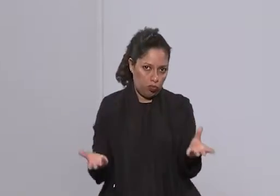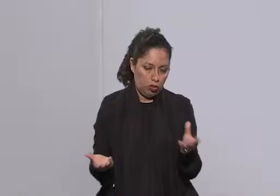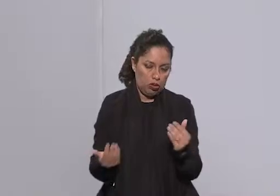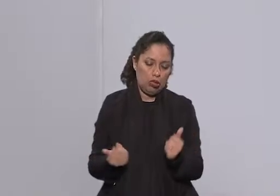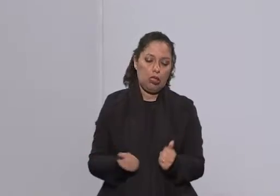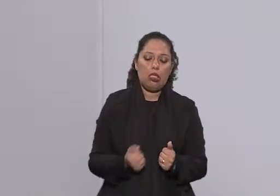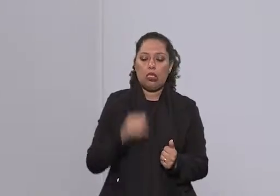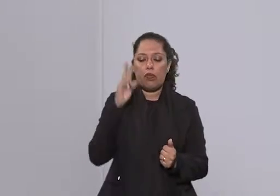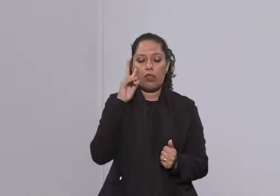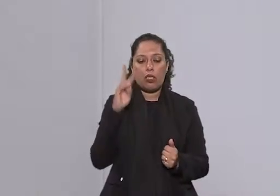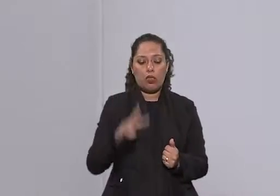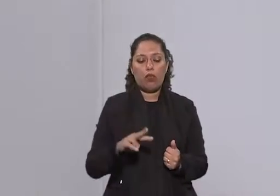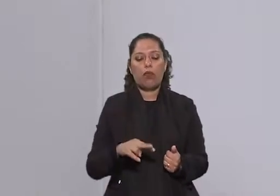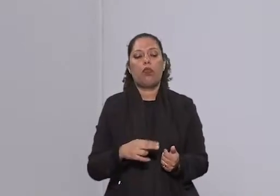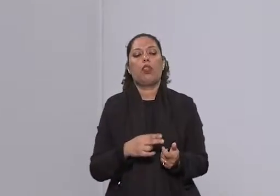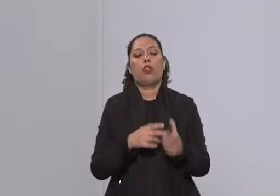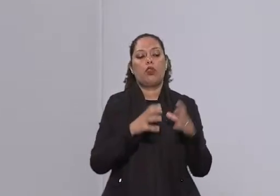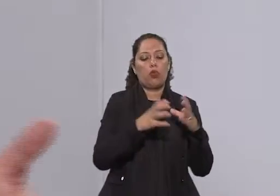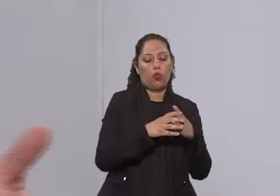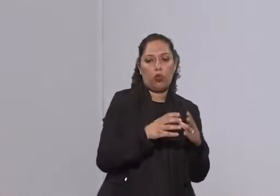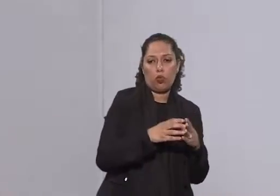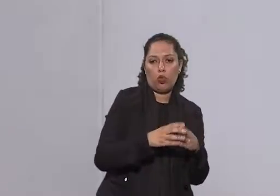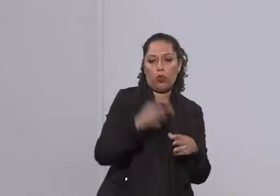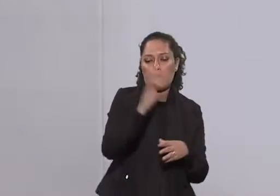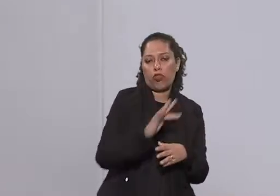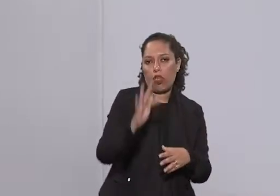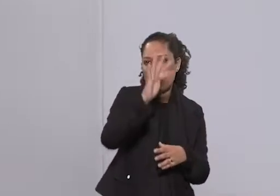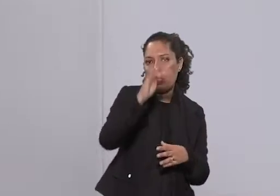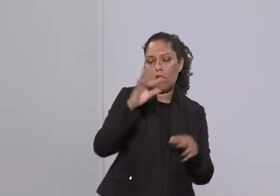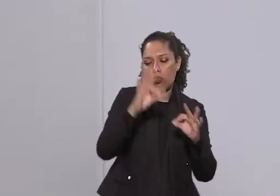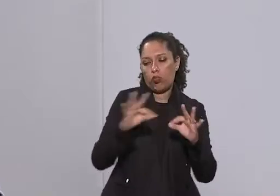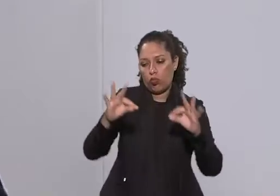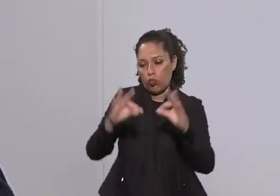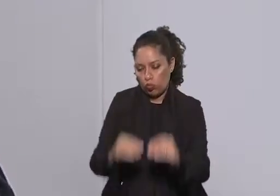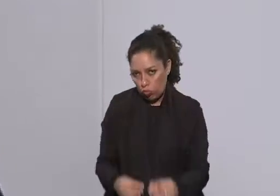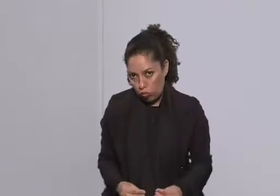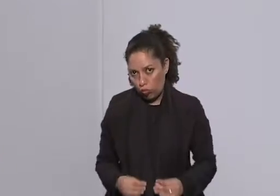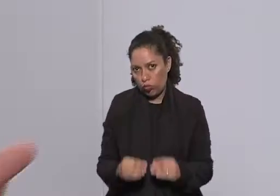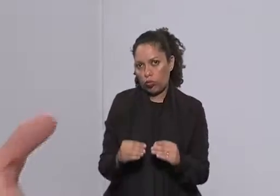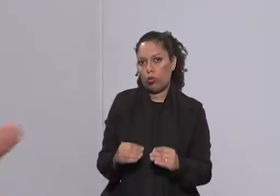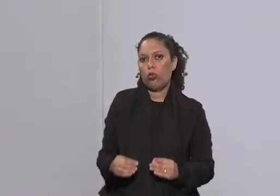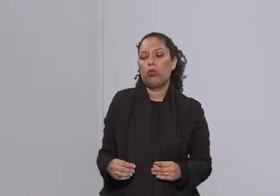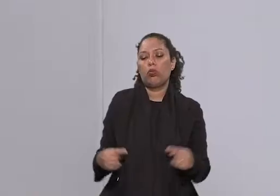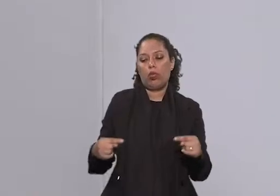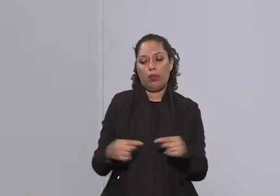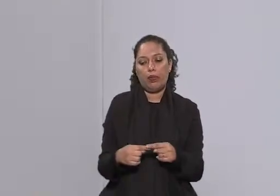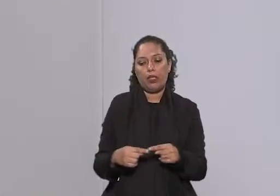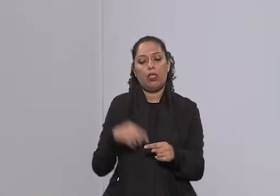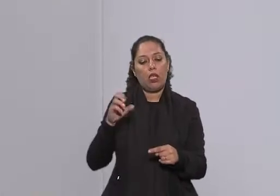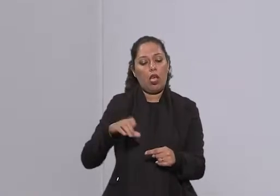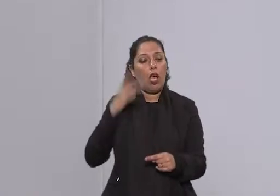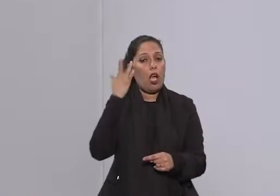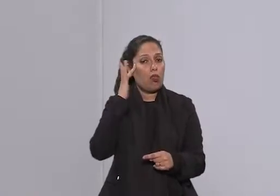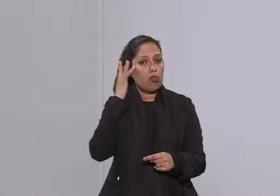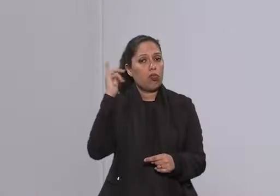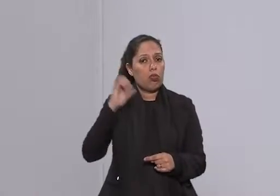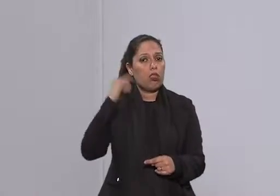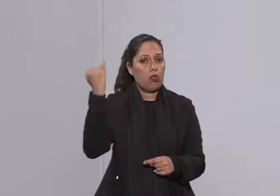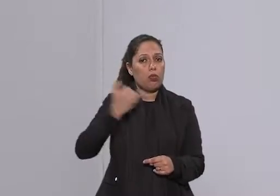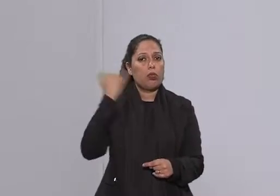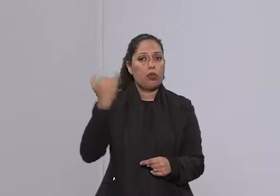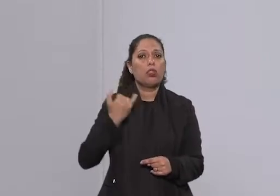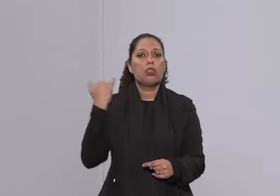metodologia a evolução dessa metodologia para os clubes para as faculdades enfim para todas as entidades envolvidas acho que é